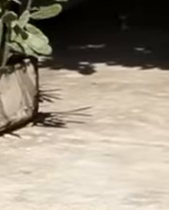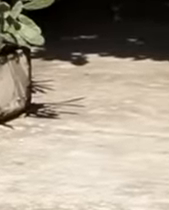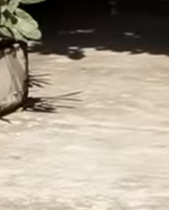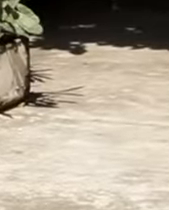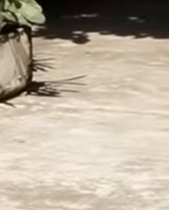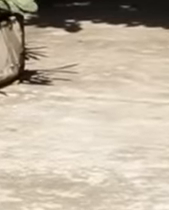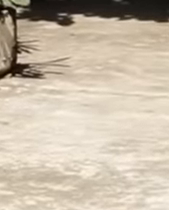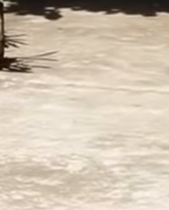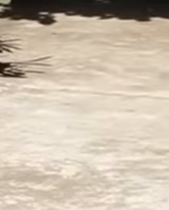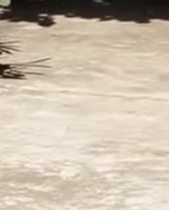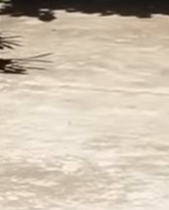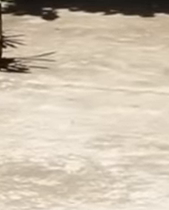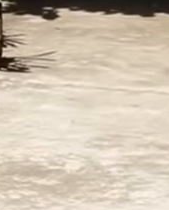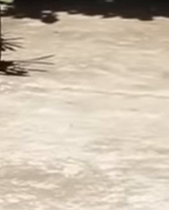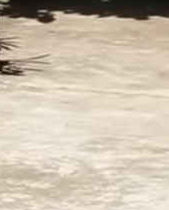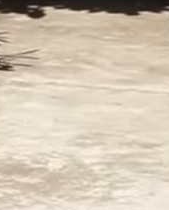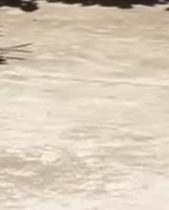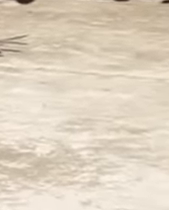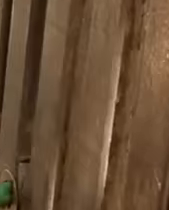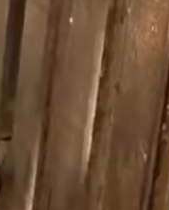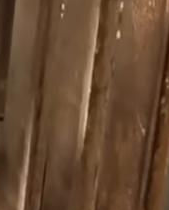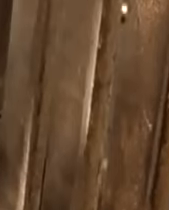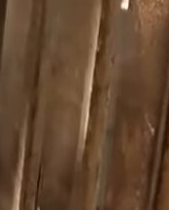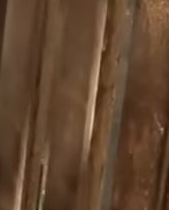Fernanda sai da van e caminha por uma calçada.